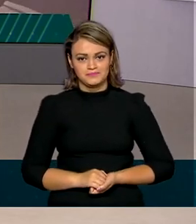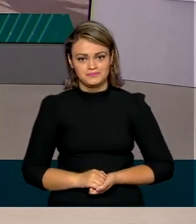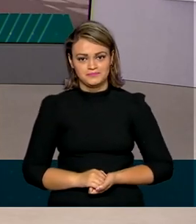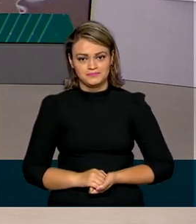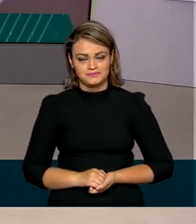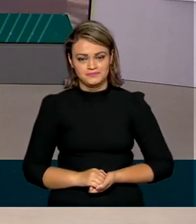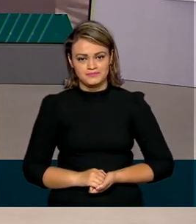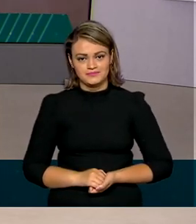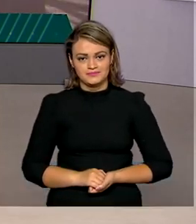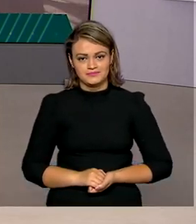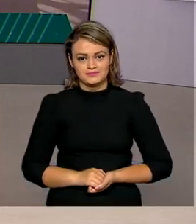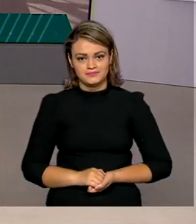saúde. Gov.br